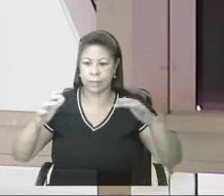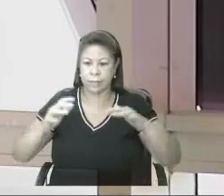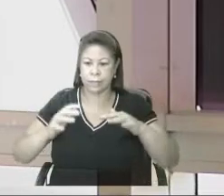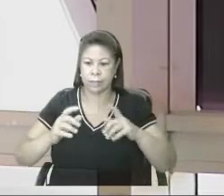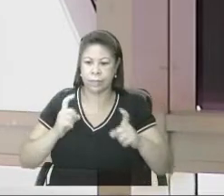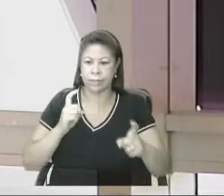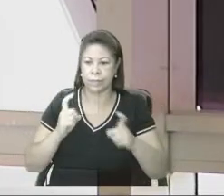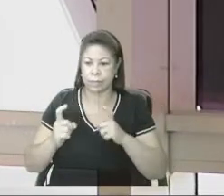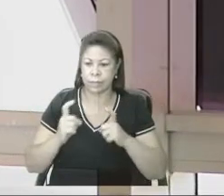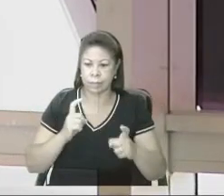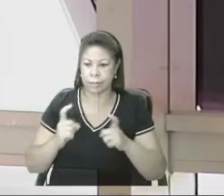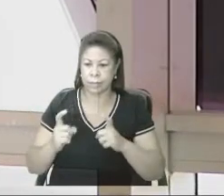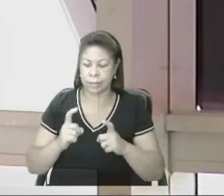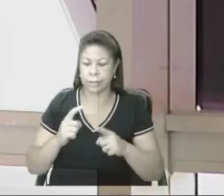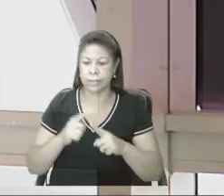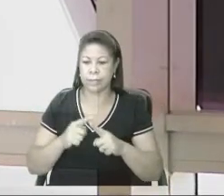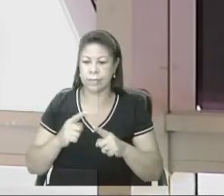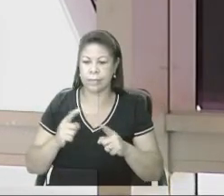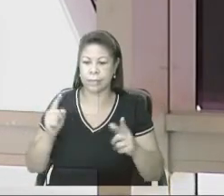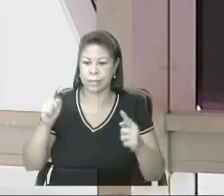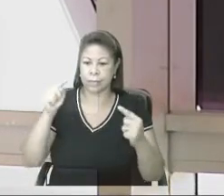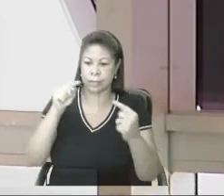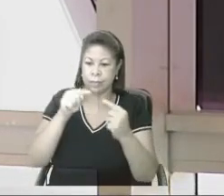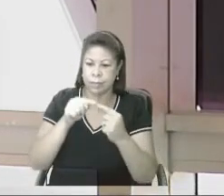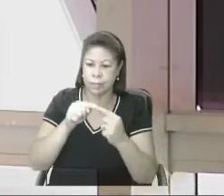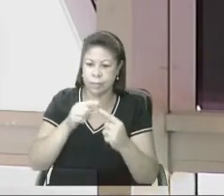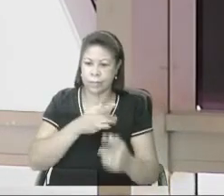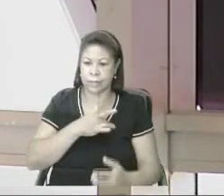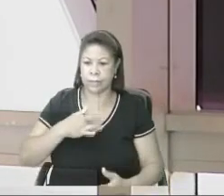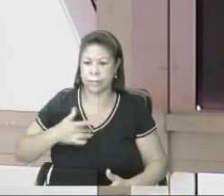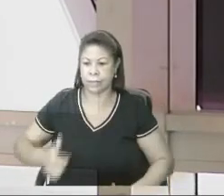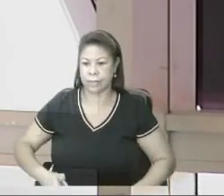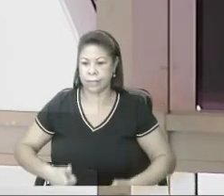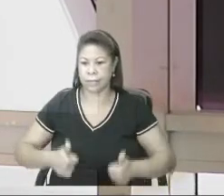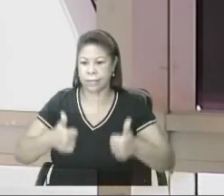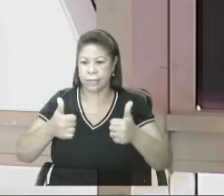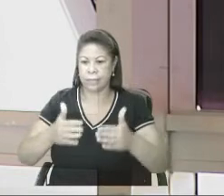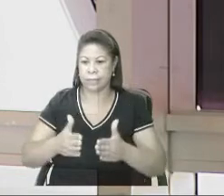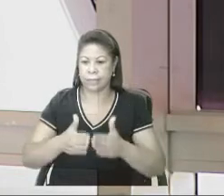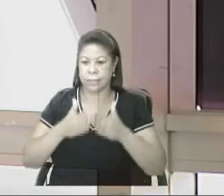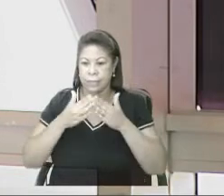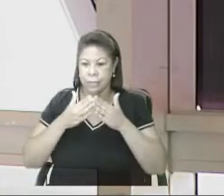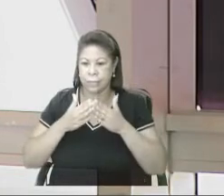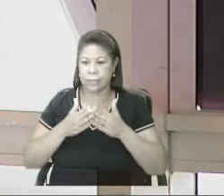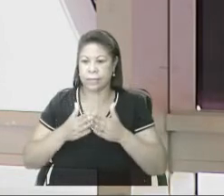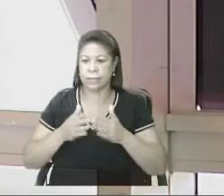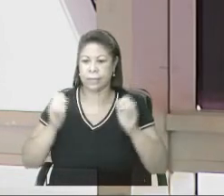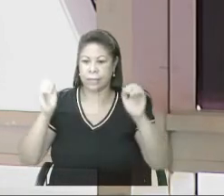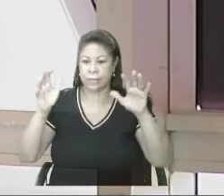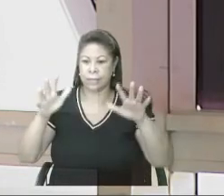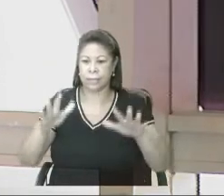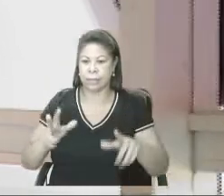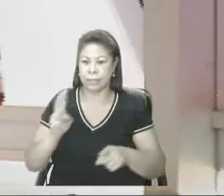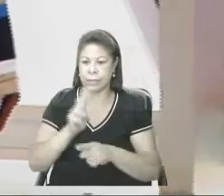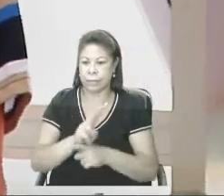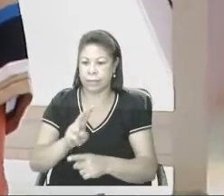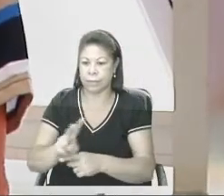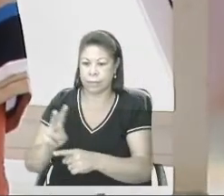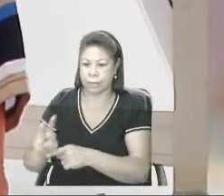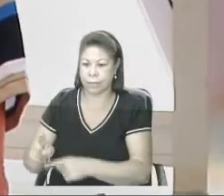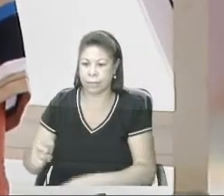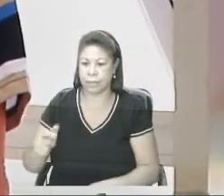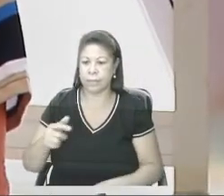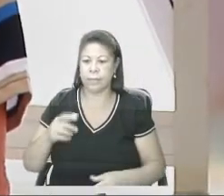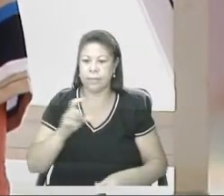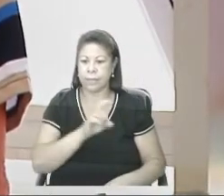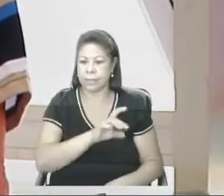a saúde da nossa cidade. Te pedimos a bênção e a proteção e a ciência para cada um de nós, para que nós possamos fazer